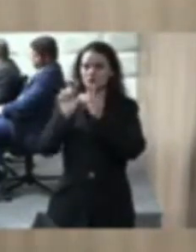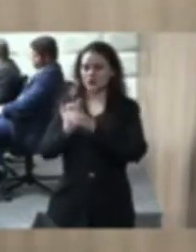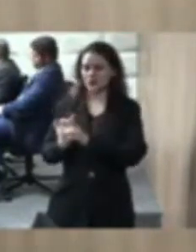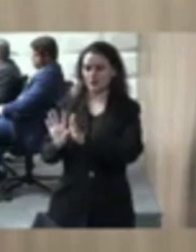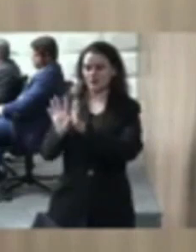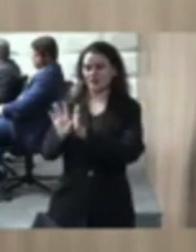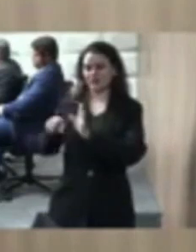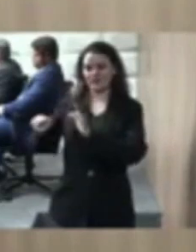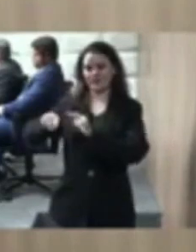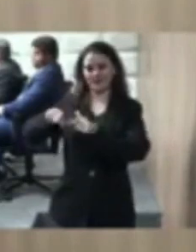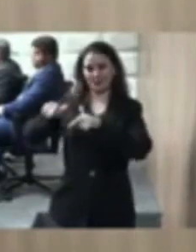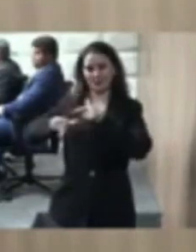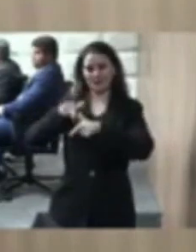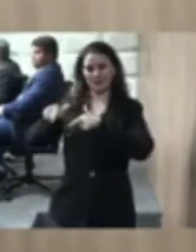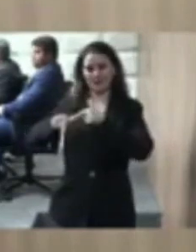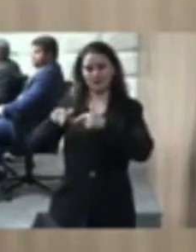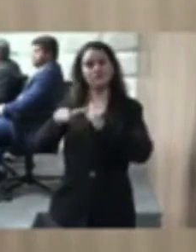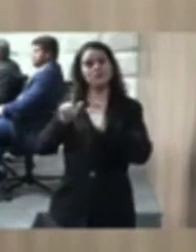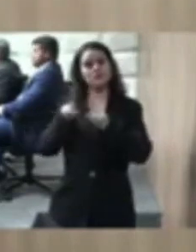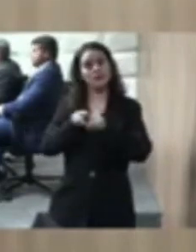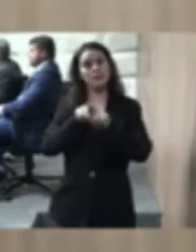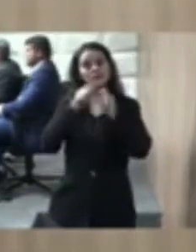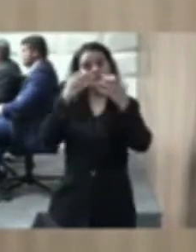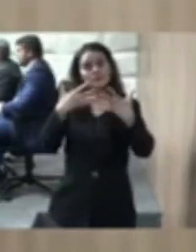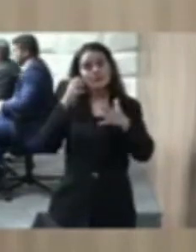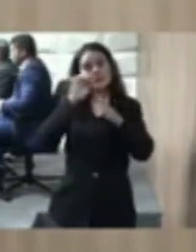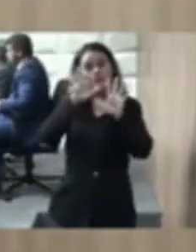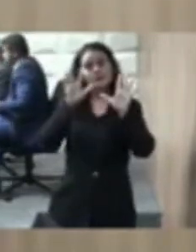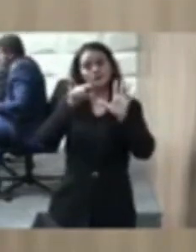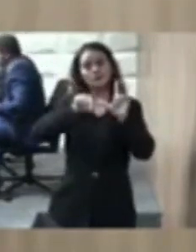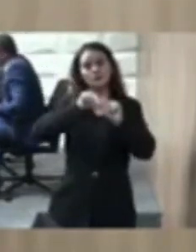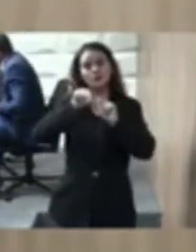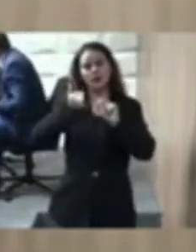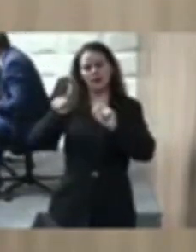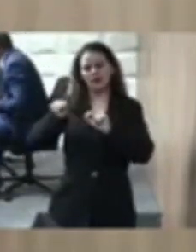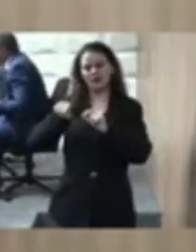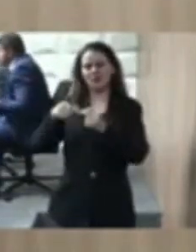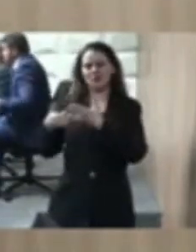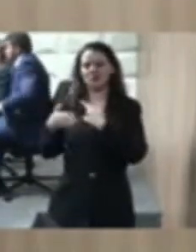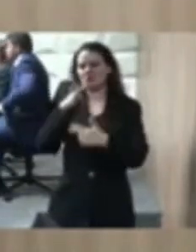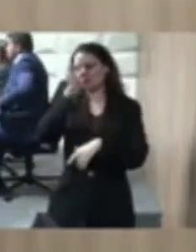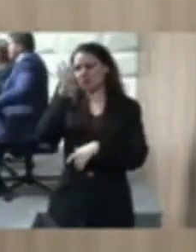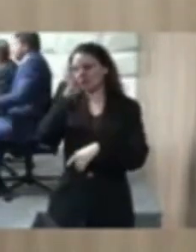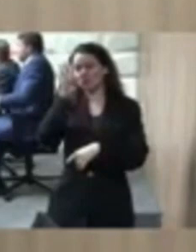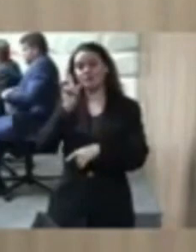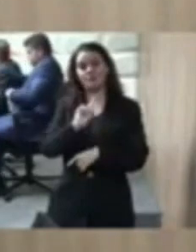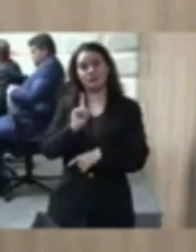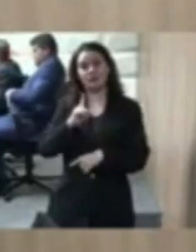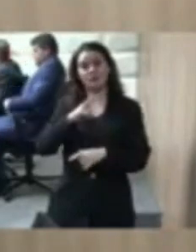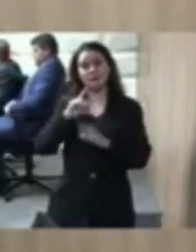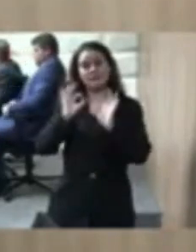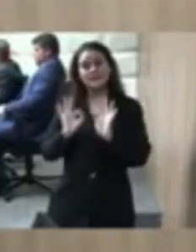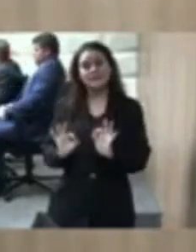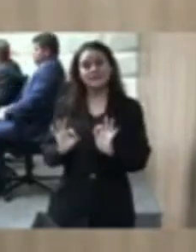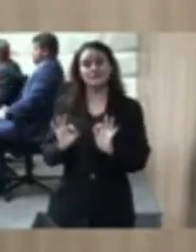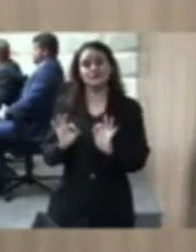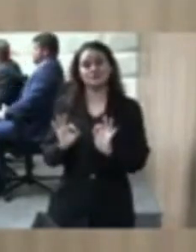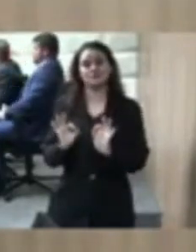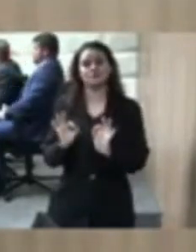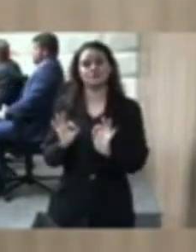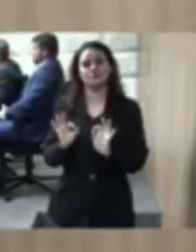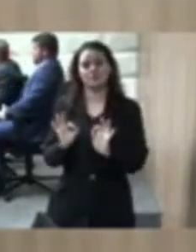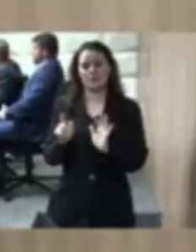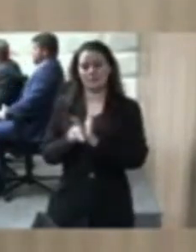do tribunal. Já esclareço, pessoal, que este não é um feito qualquer, mas também tenho plena convicção que ele